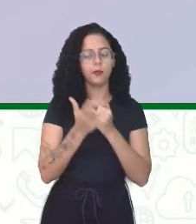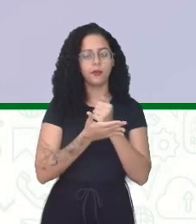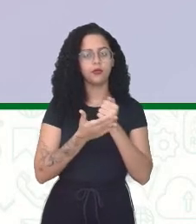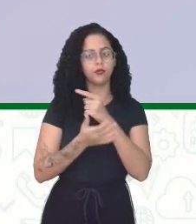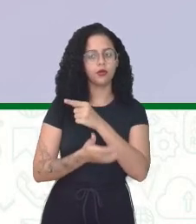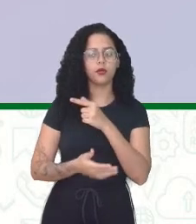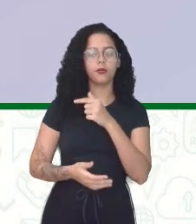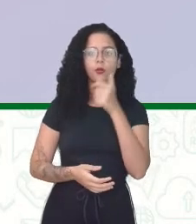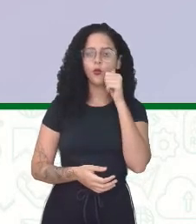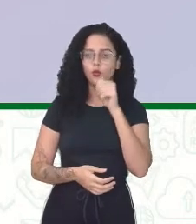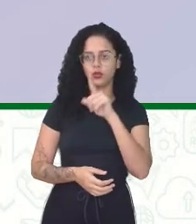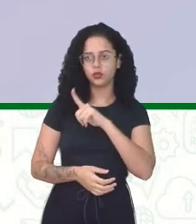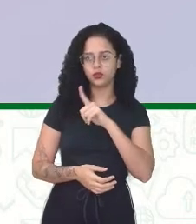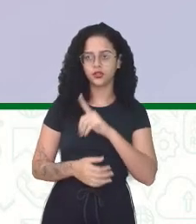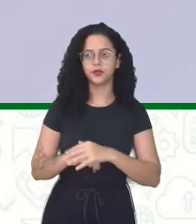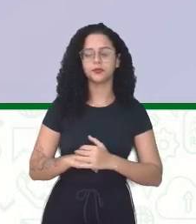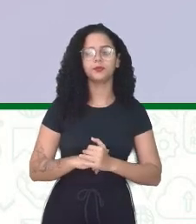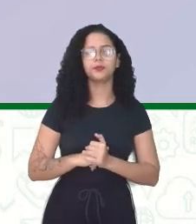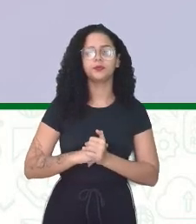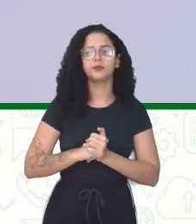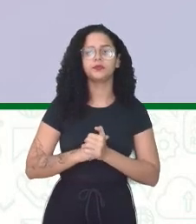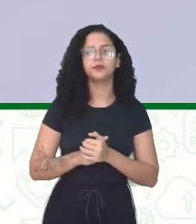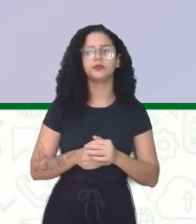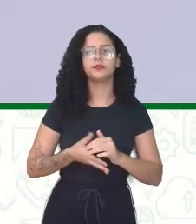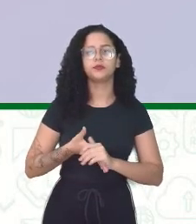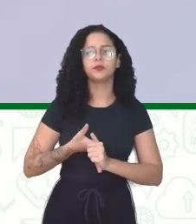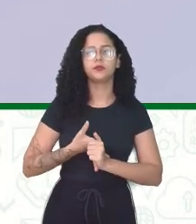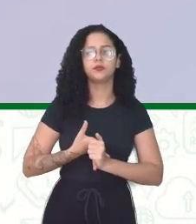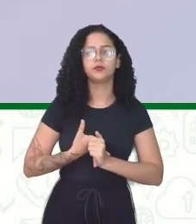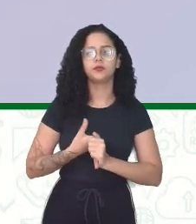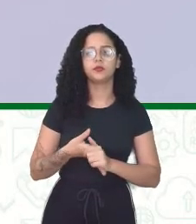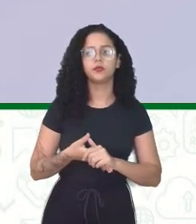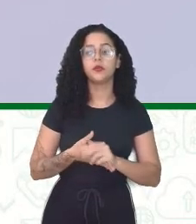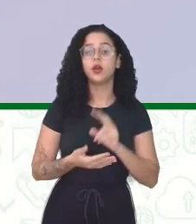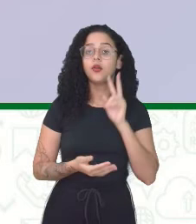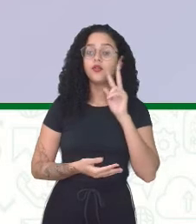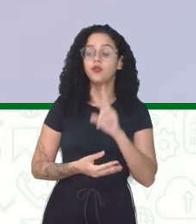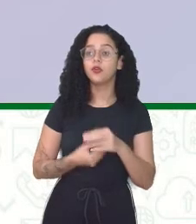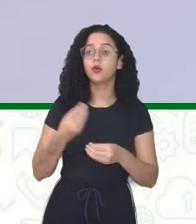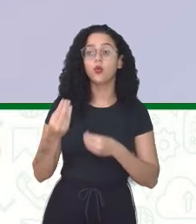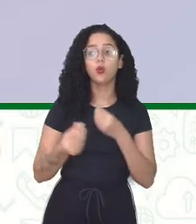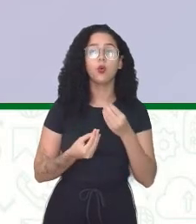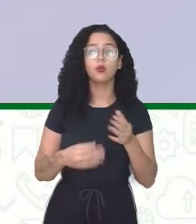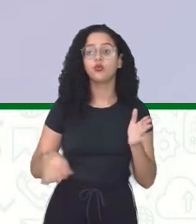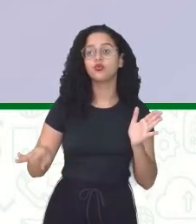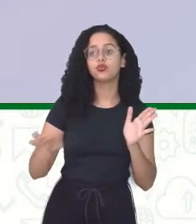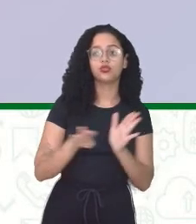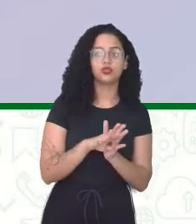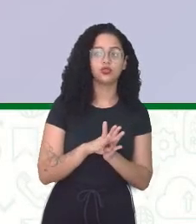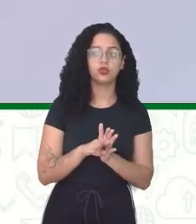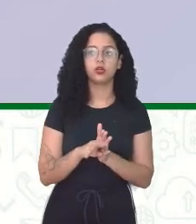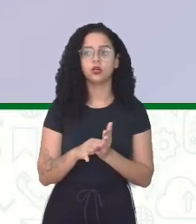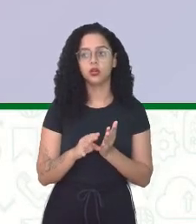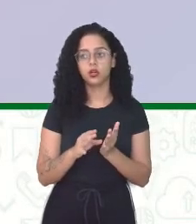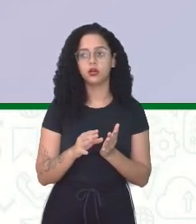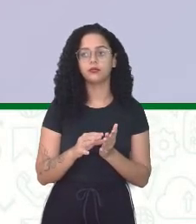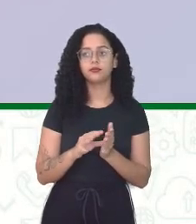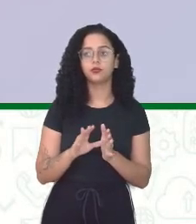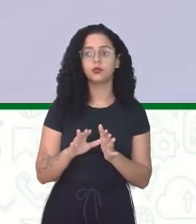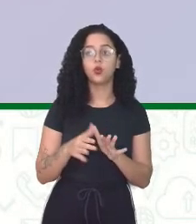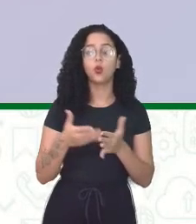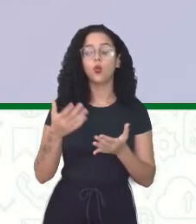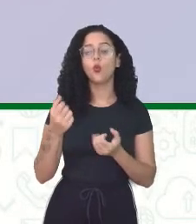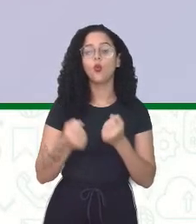tem. Vimos os meios de locomoção, ali naquele, qual é